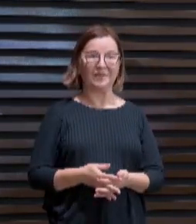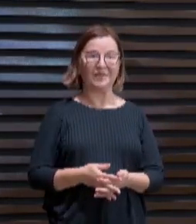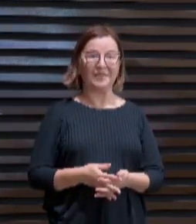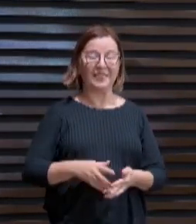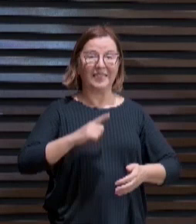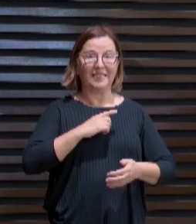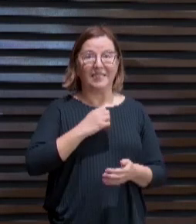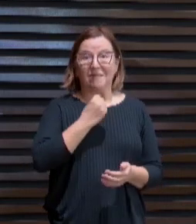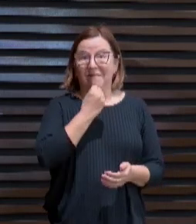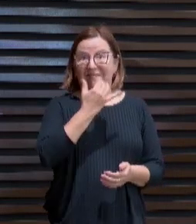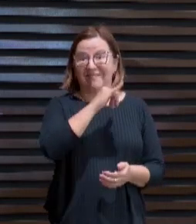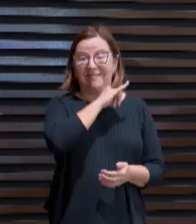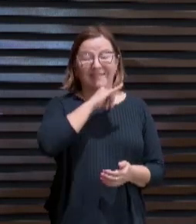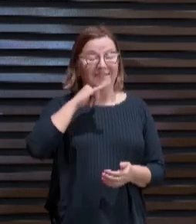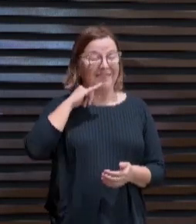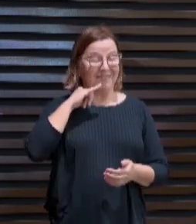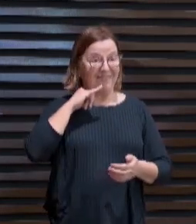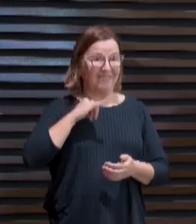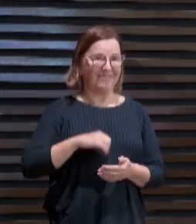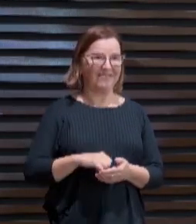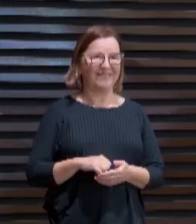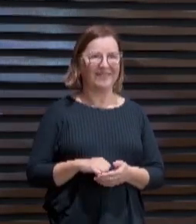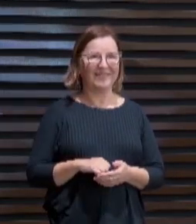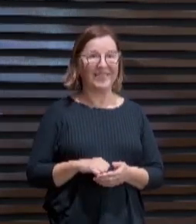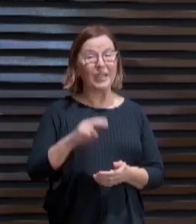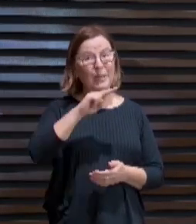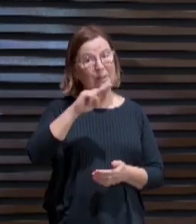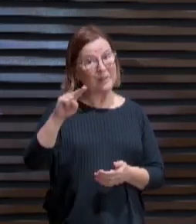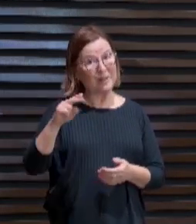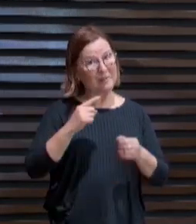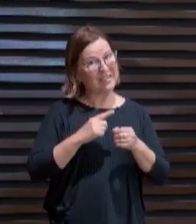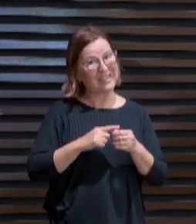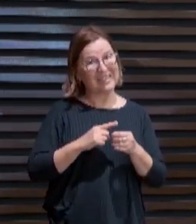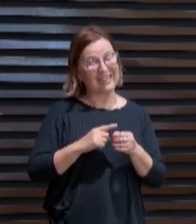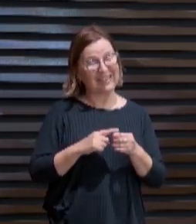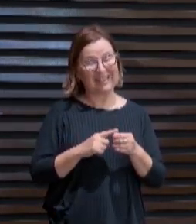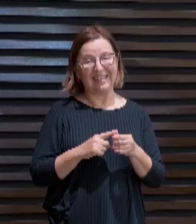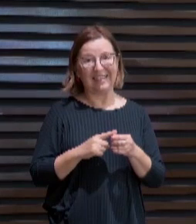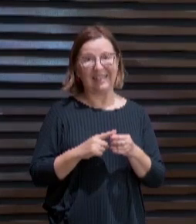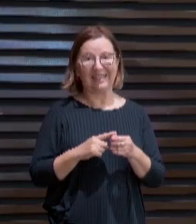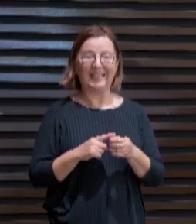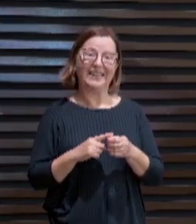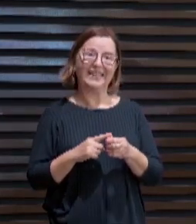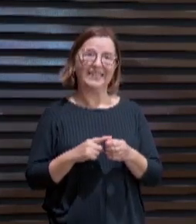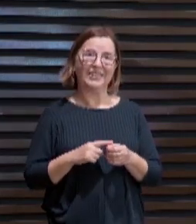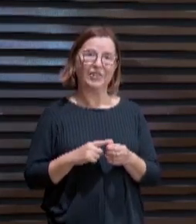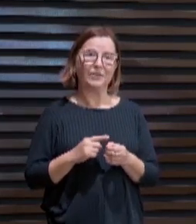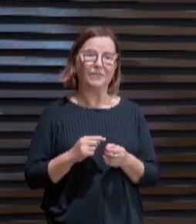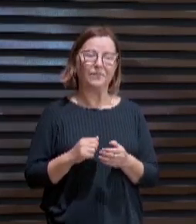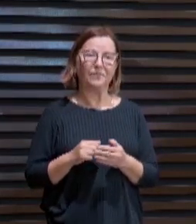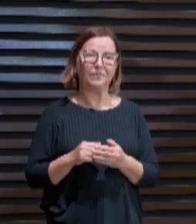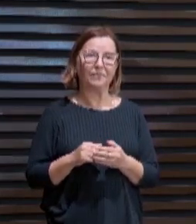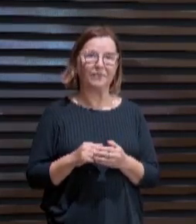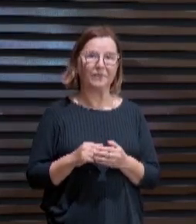é? Muito curioso isso, né? O nome daquela cidade, então, ele era bastante adequado à realidade da igreja que ali se encontrava.